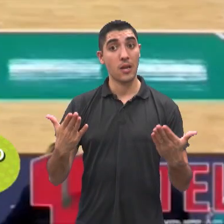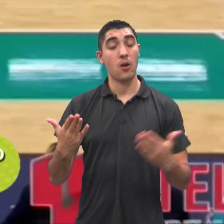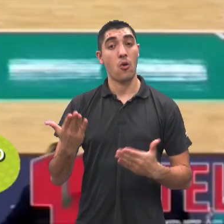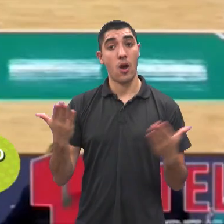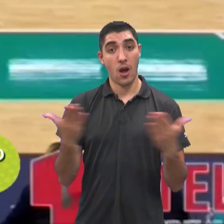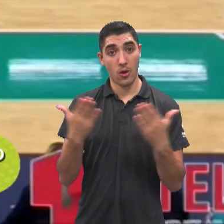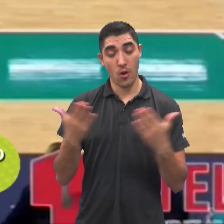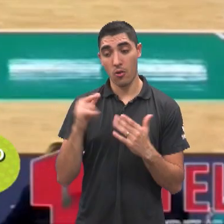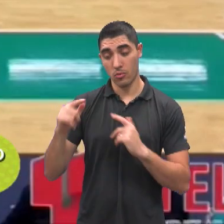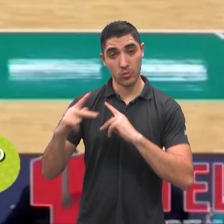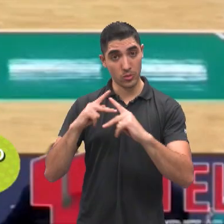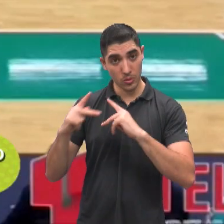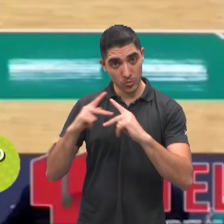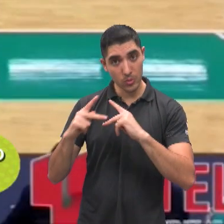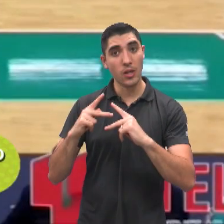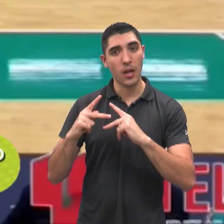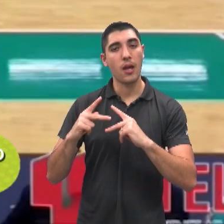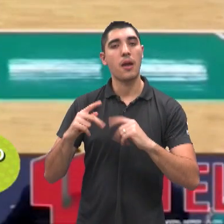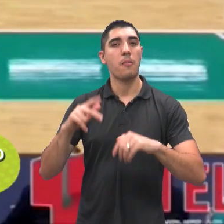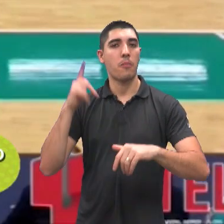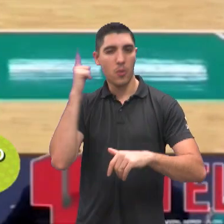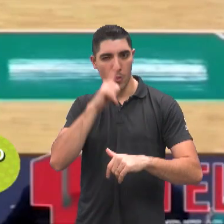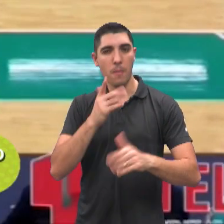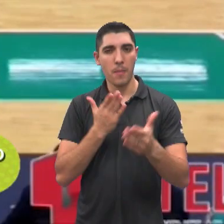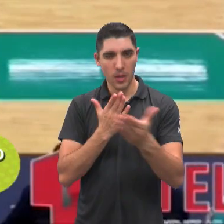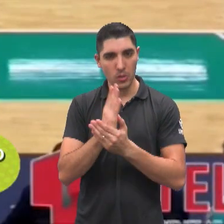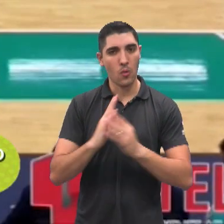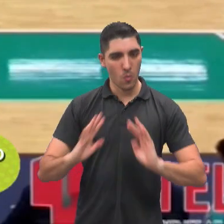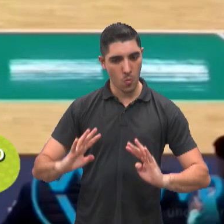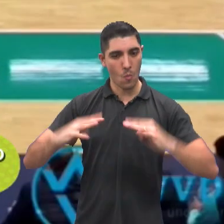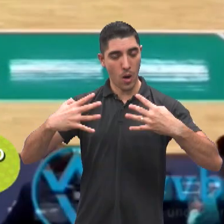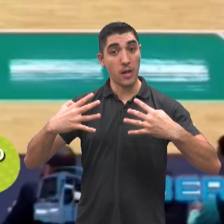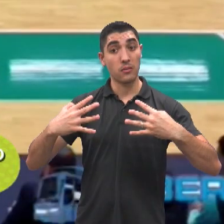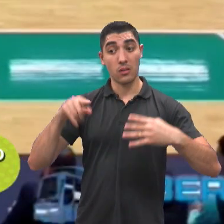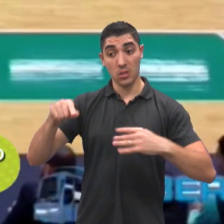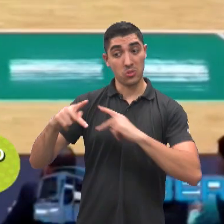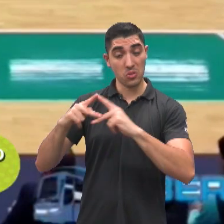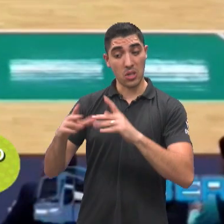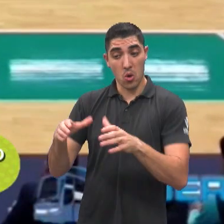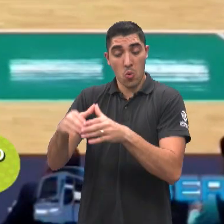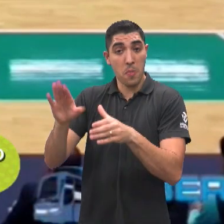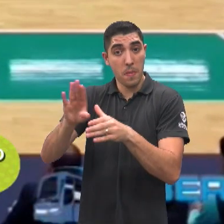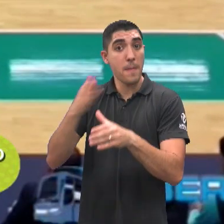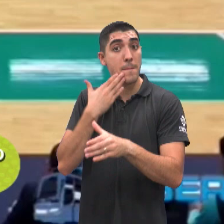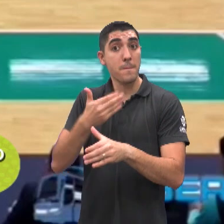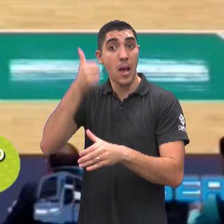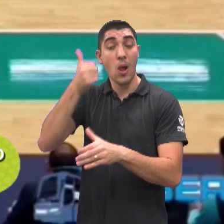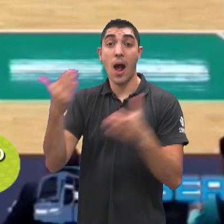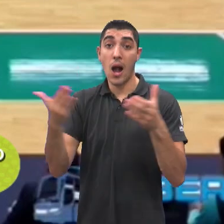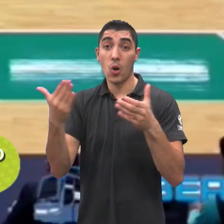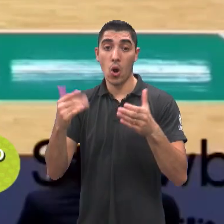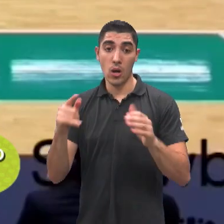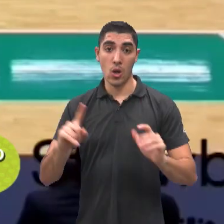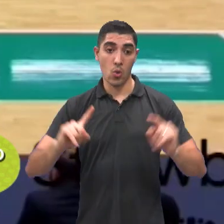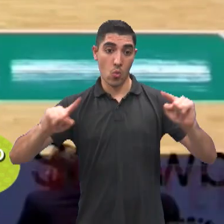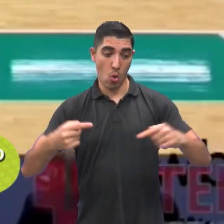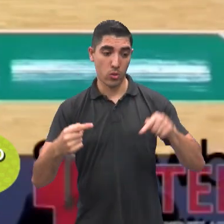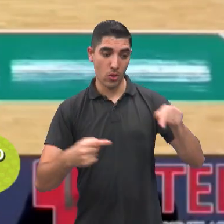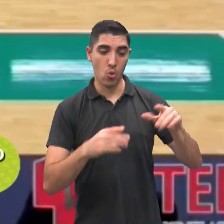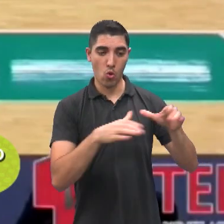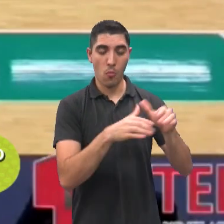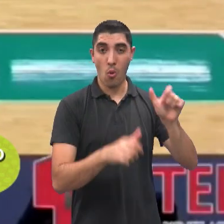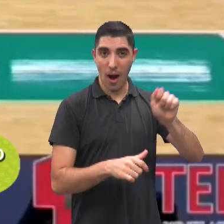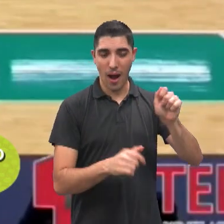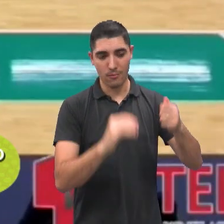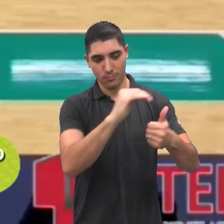fase eliminatória de quartas de final como o melhor do grupo B e vai enfrentar o quarto colocado do grupo A, que é